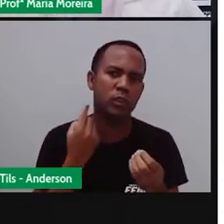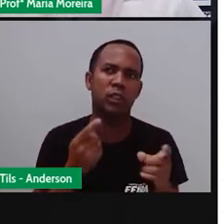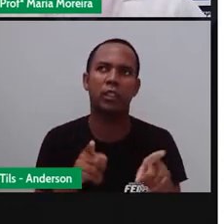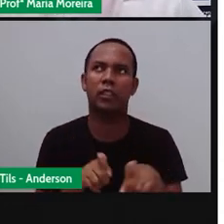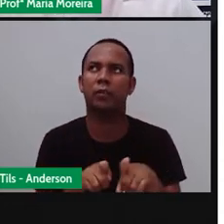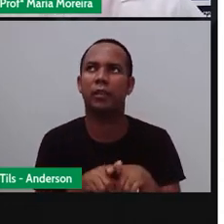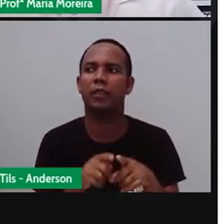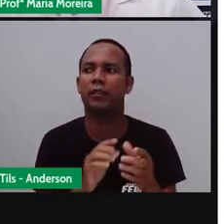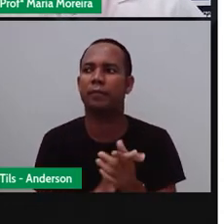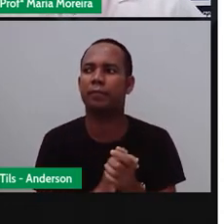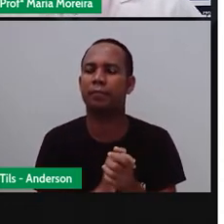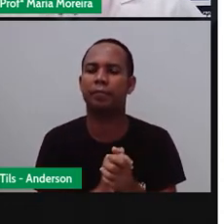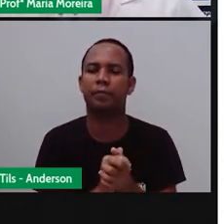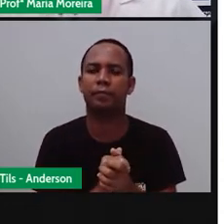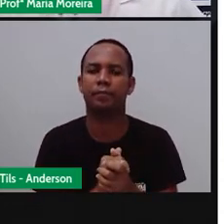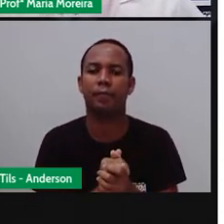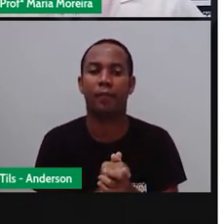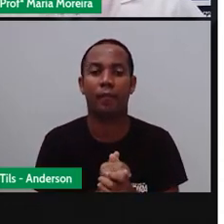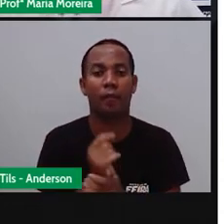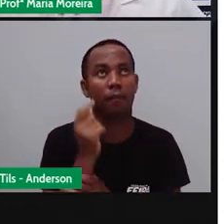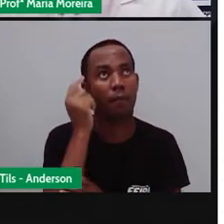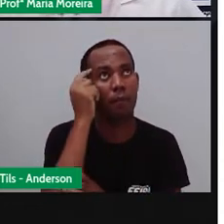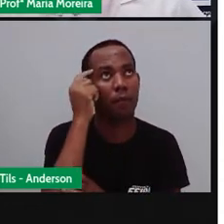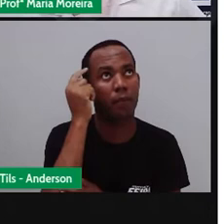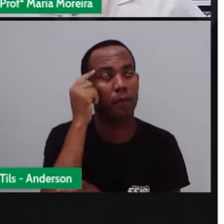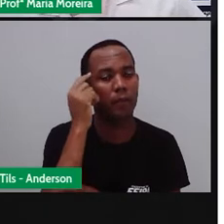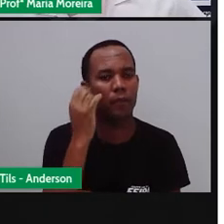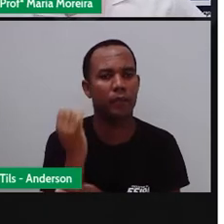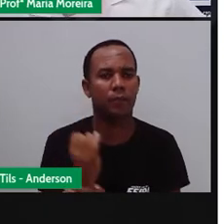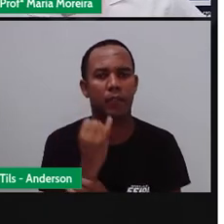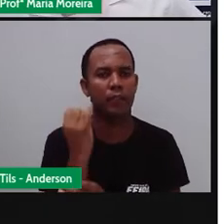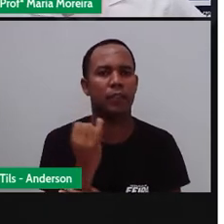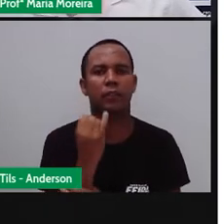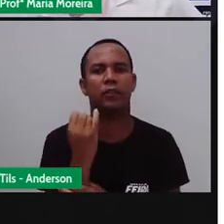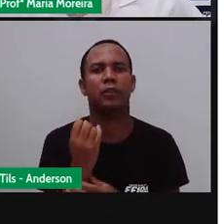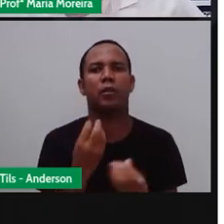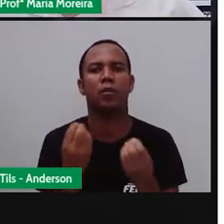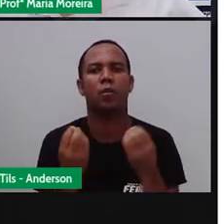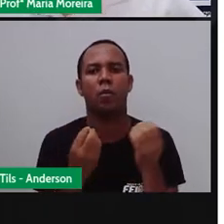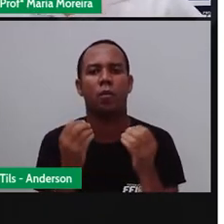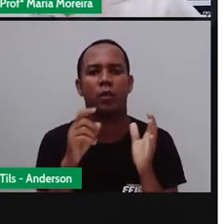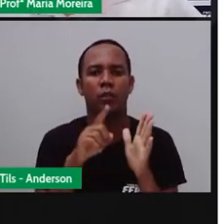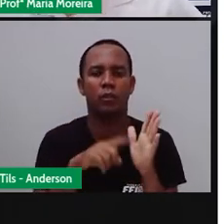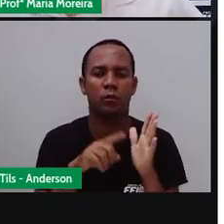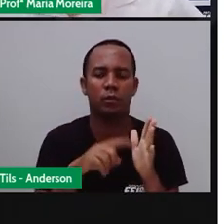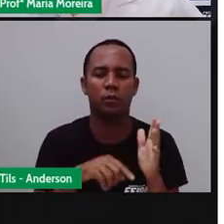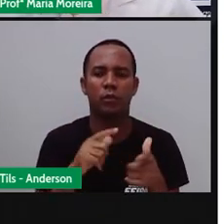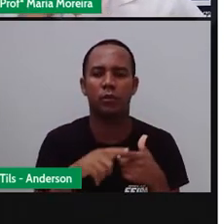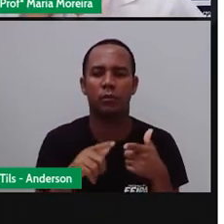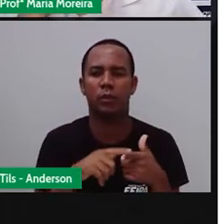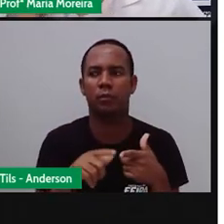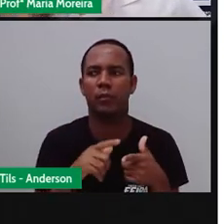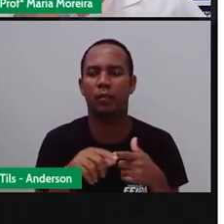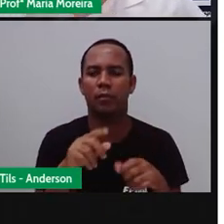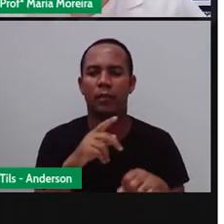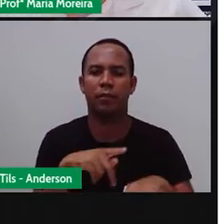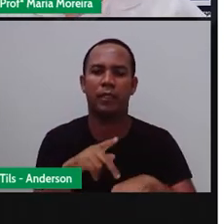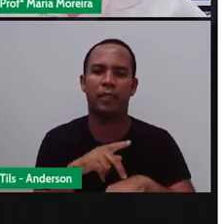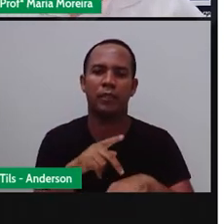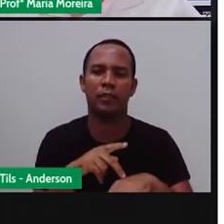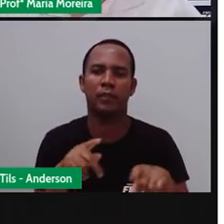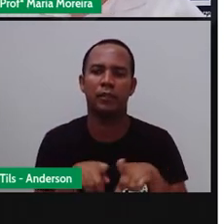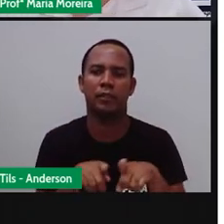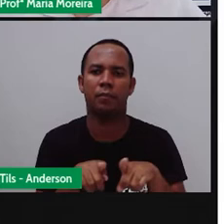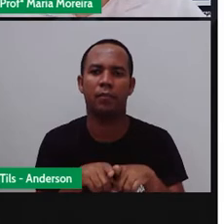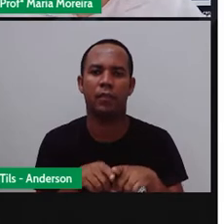isso? E essa conscientização acerca de como diminuir os problemas ambientais do nosso país. Então, vamos pensar aí, como é que a